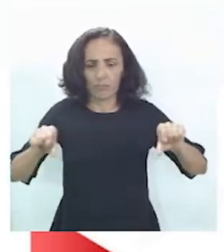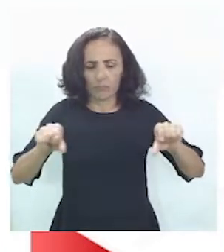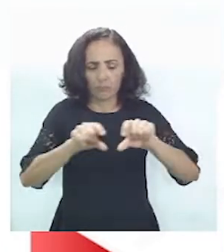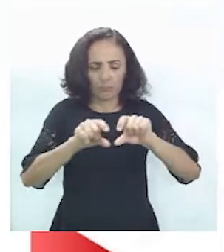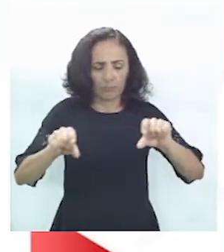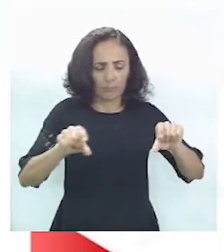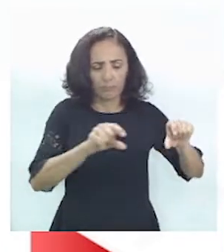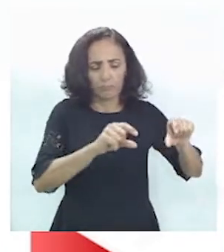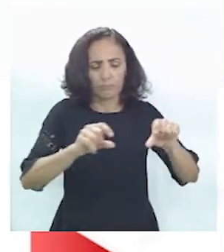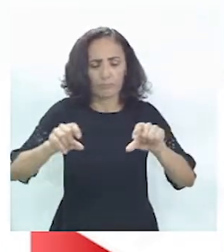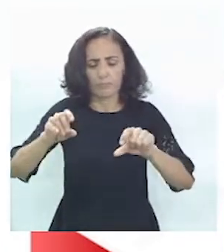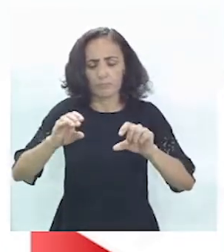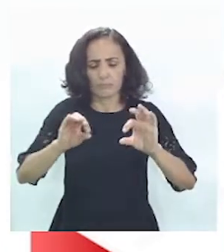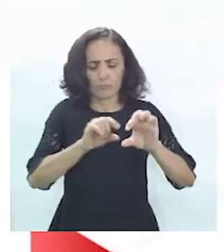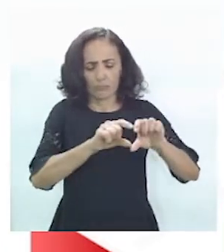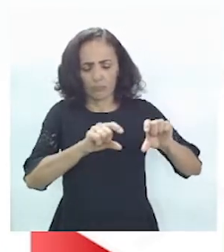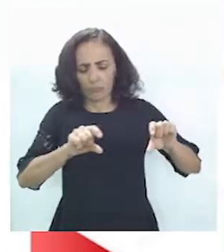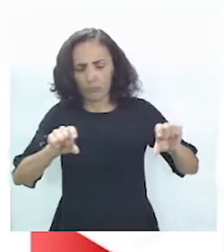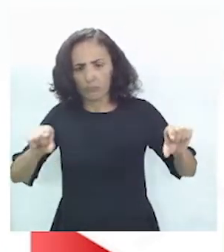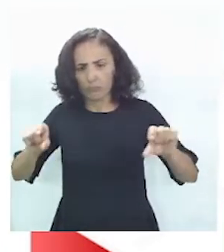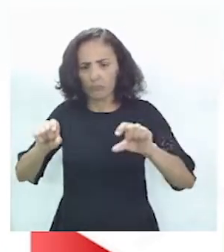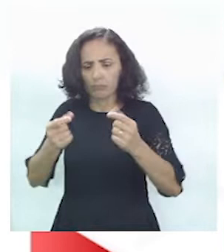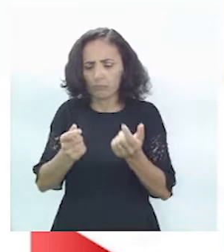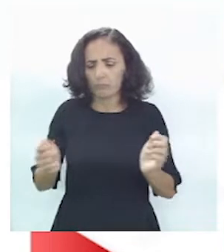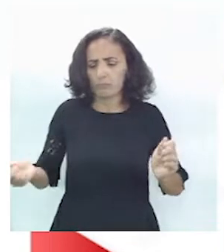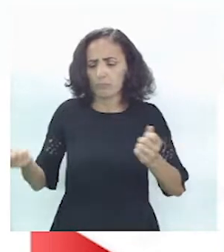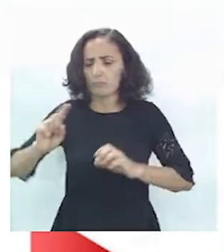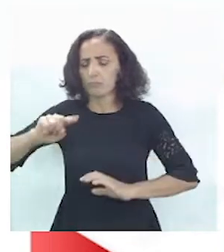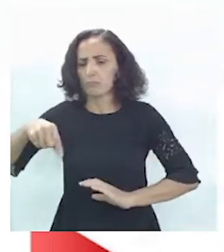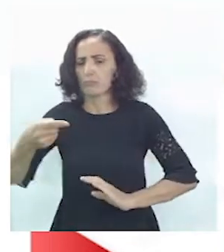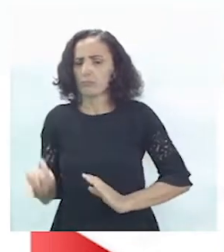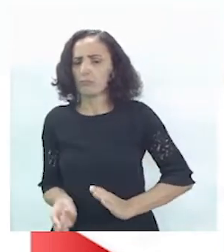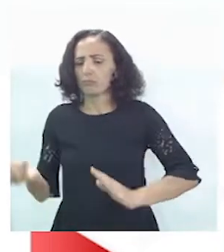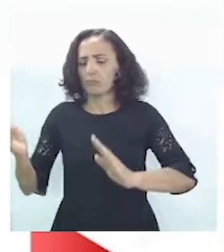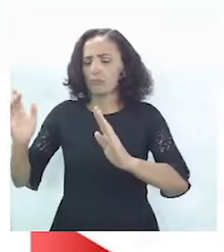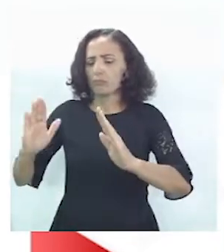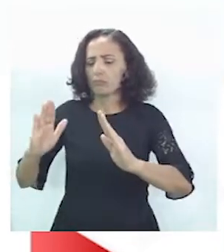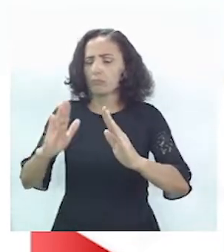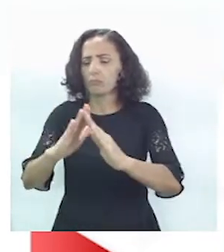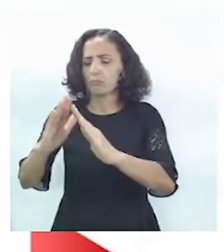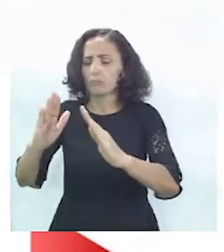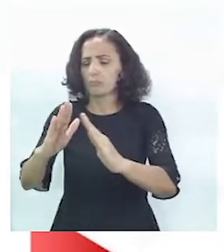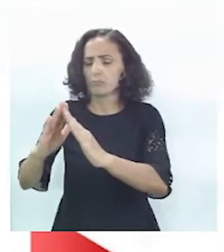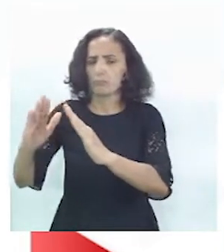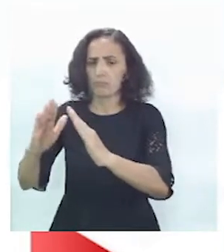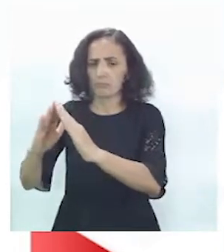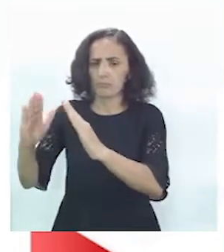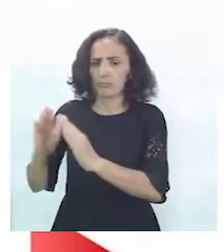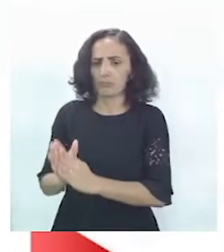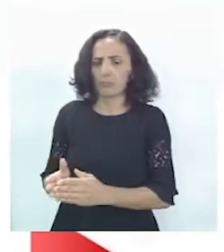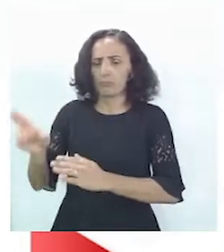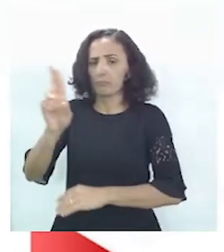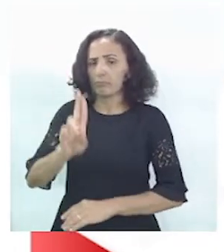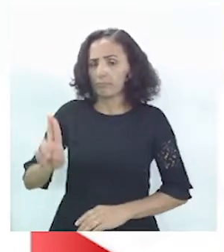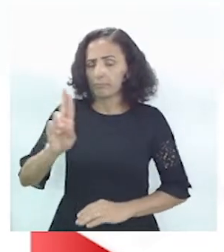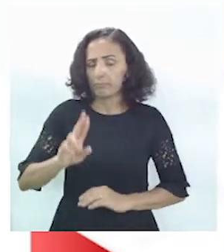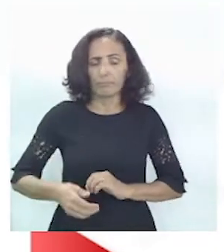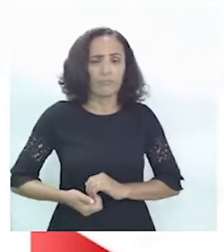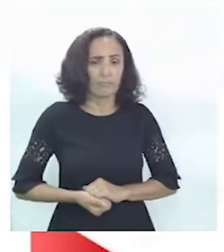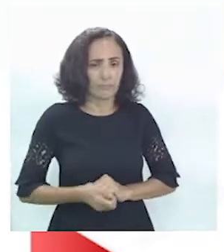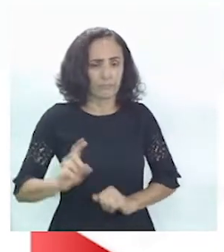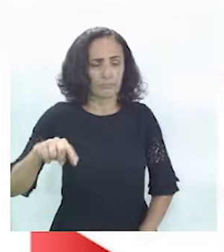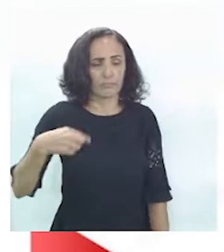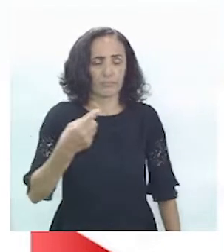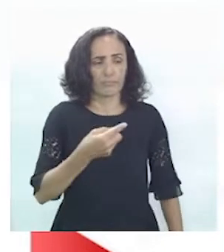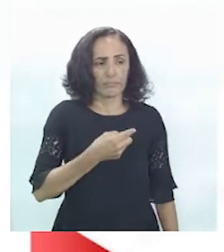barras condutoras dos terminais do gerador e depois até os lugares onde será consumida. E a gente